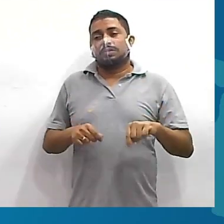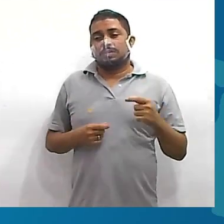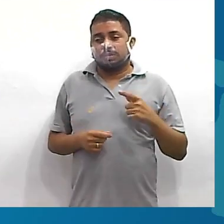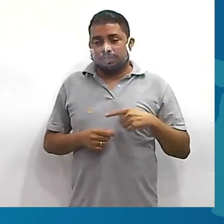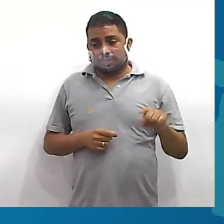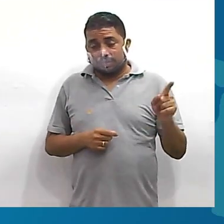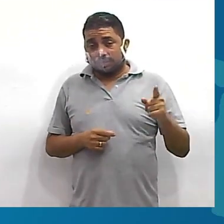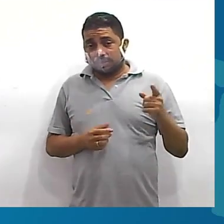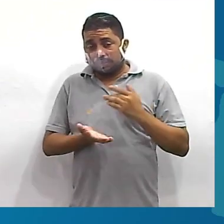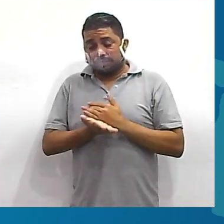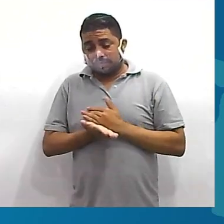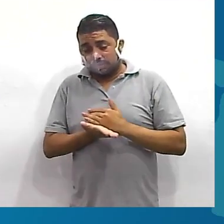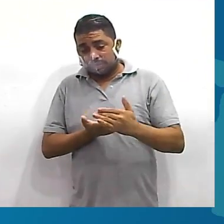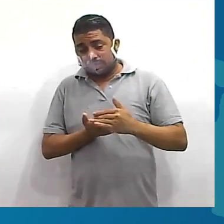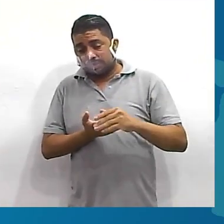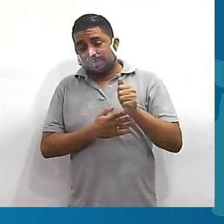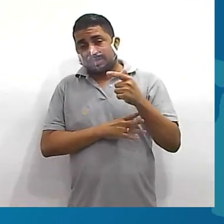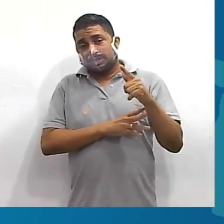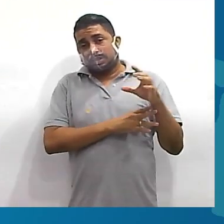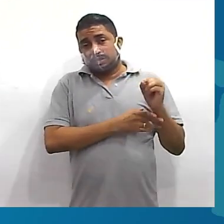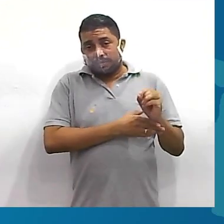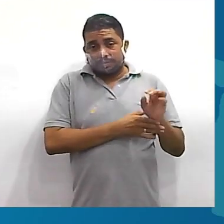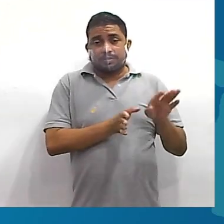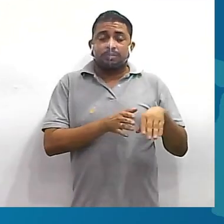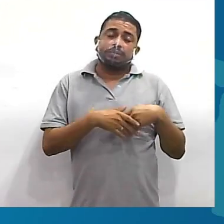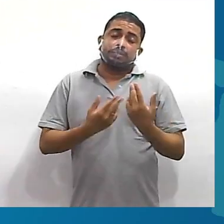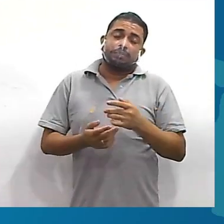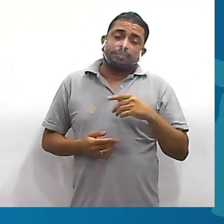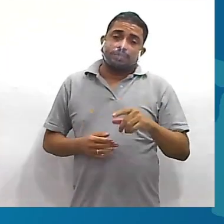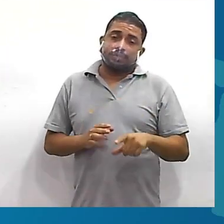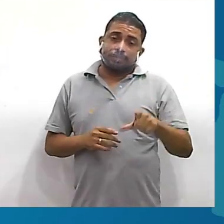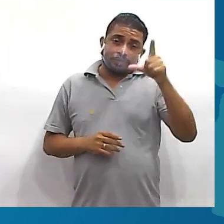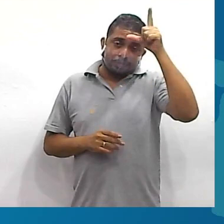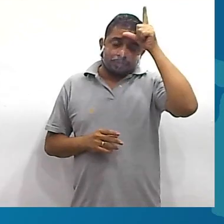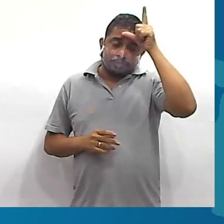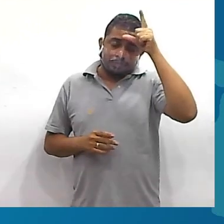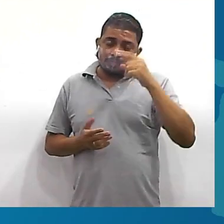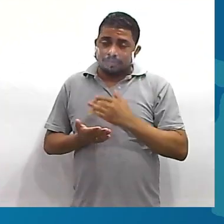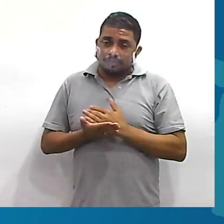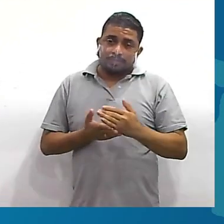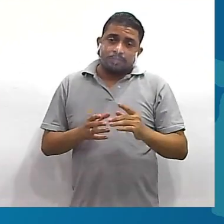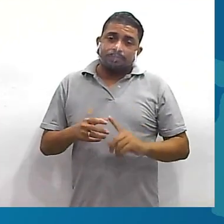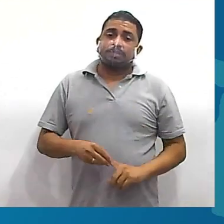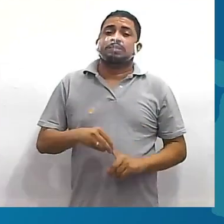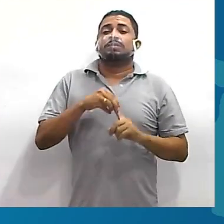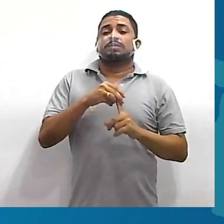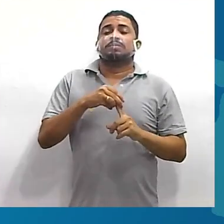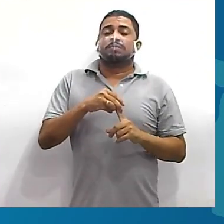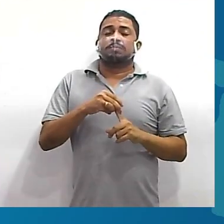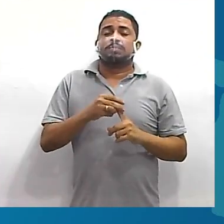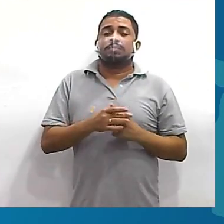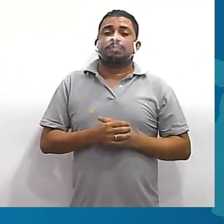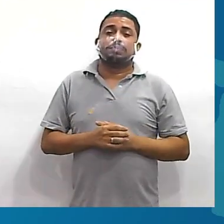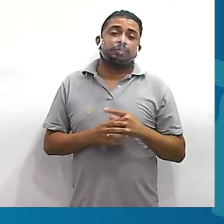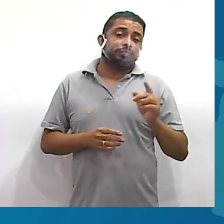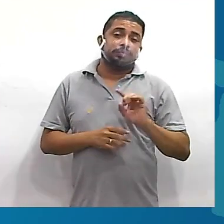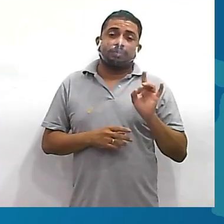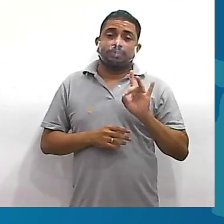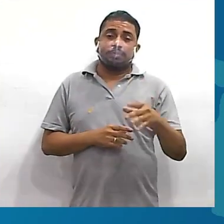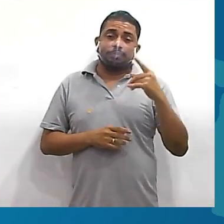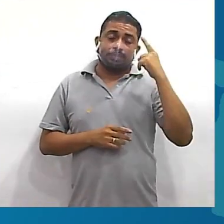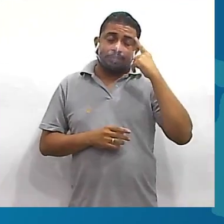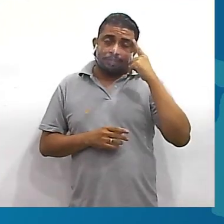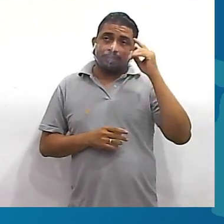abstrato e partir para a ação, né? Então, a ideação é parte desse princípio. Não basta somente